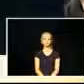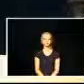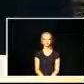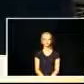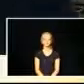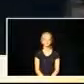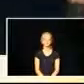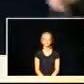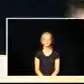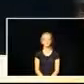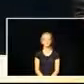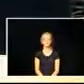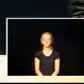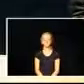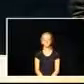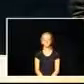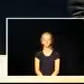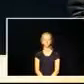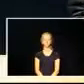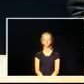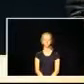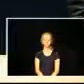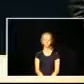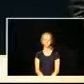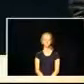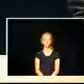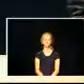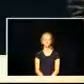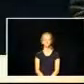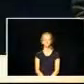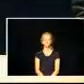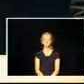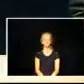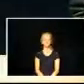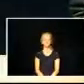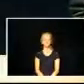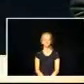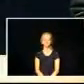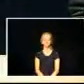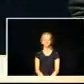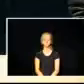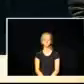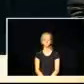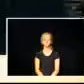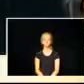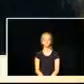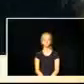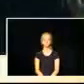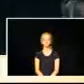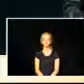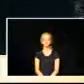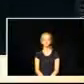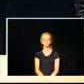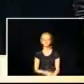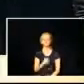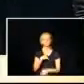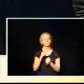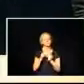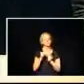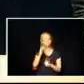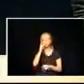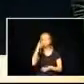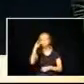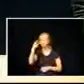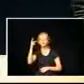uma denúncia e não se faz nada. Eu posso dizer para o senhor que eu tenho até gravado. E no momento certo nós iremos